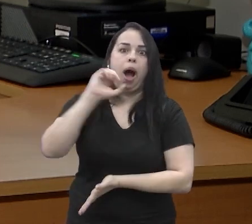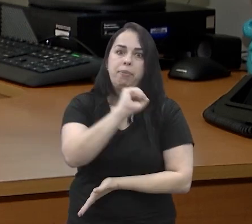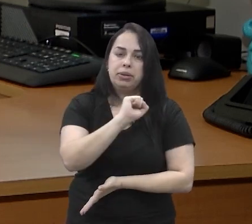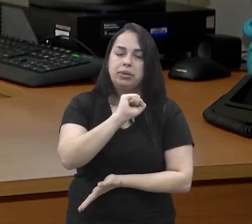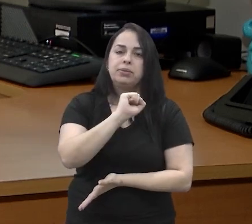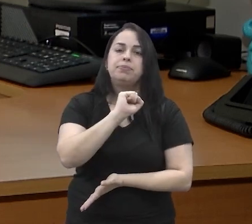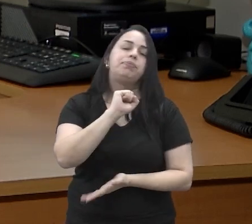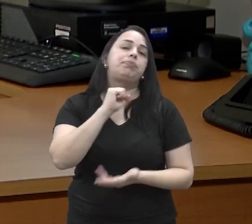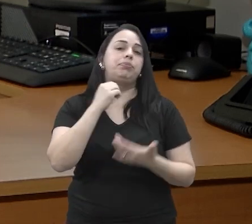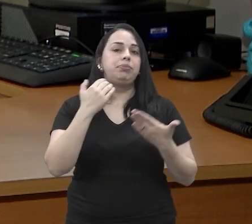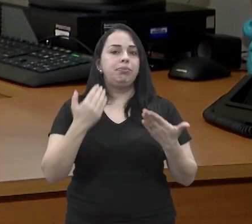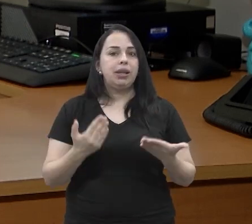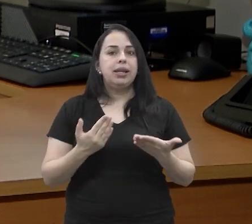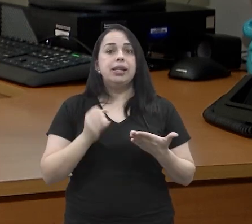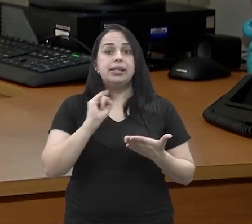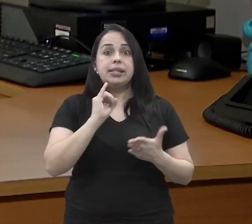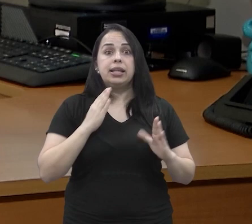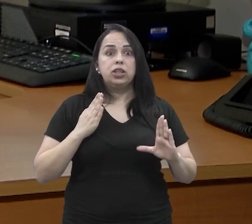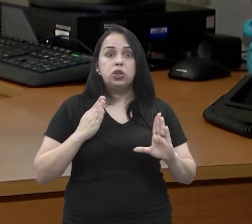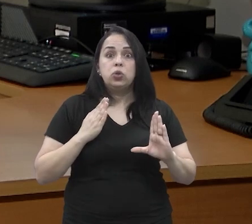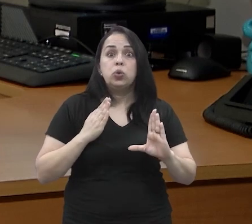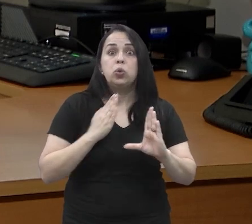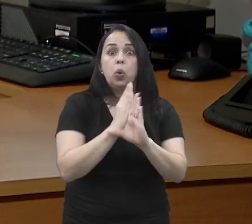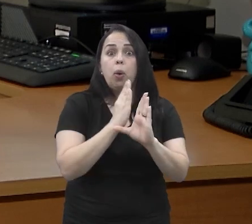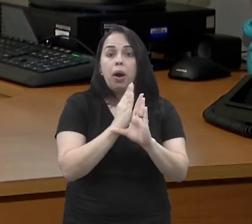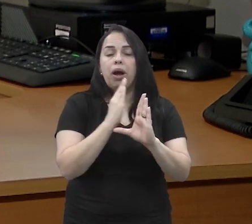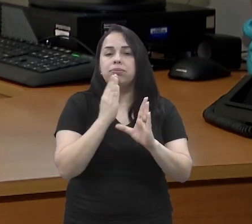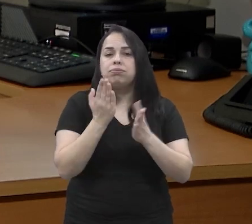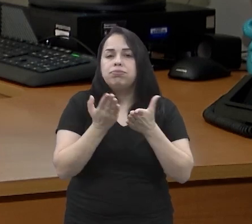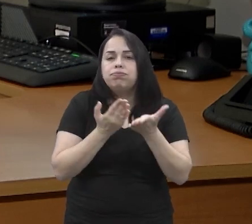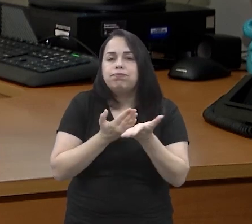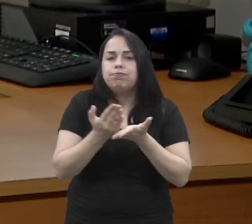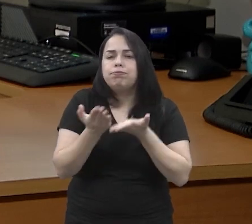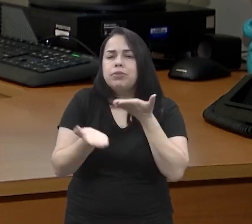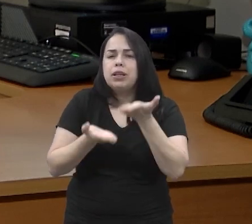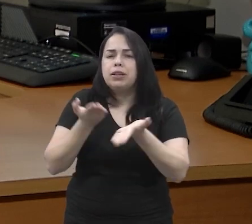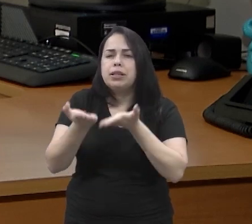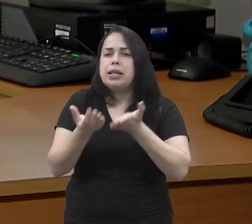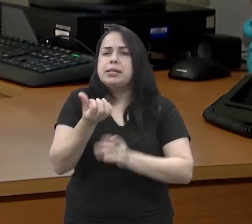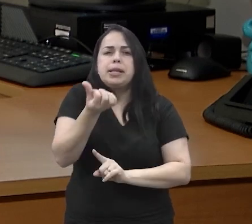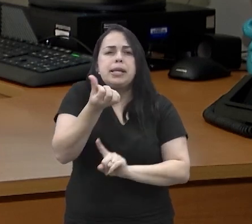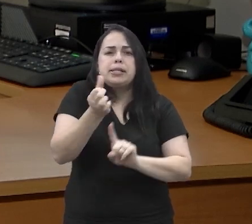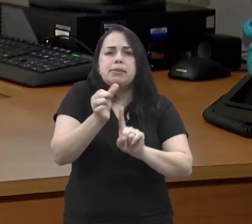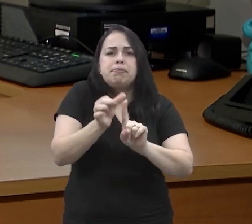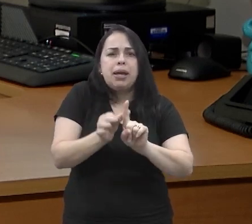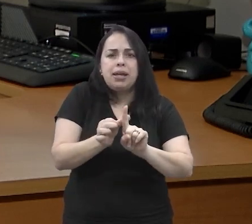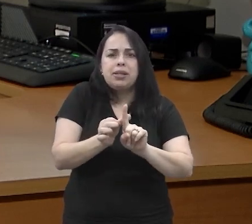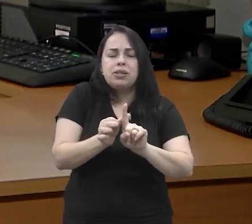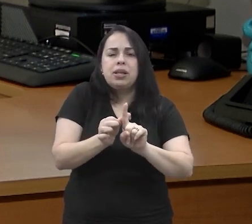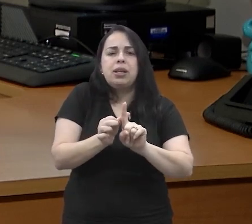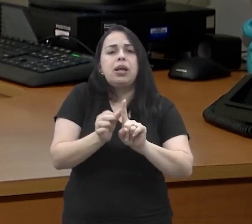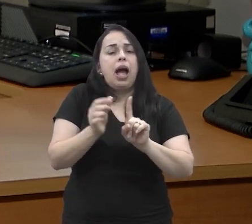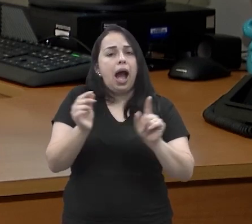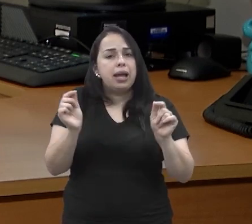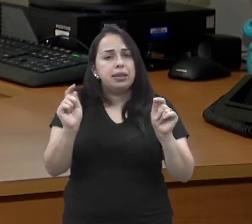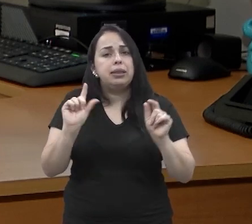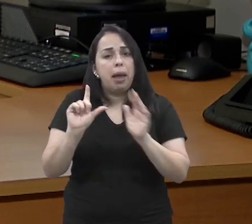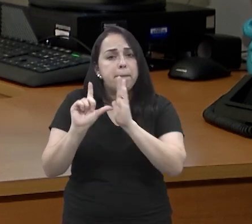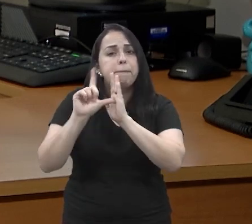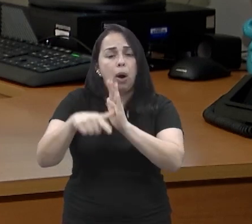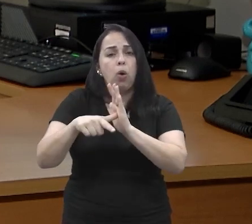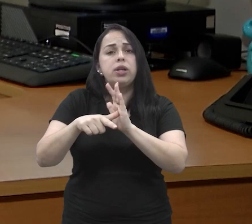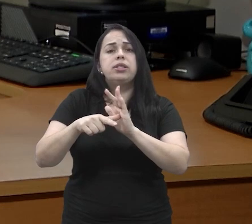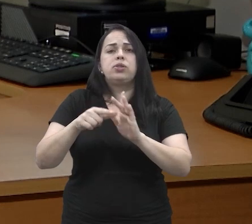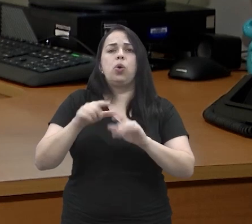que inicie imediatamente o tratamento. O paciente, quando é identificado e inicia o tratamento, no máximo em 6 meses ele tem